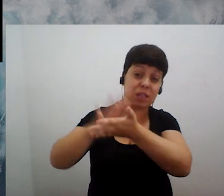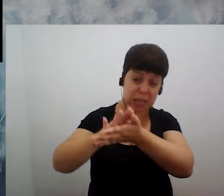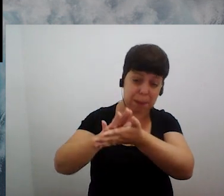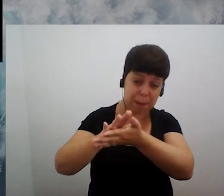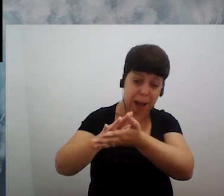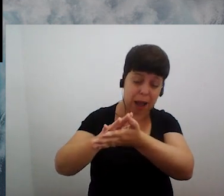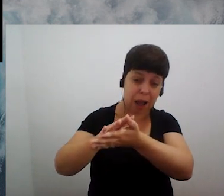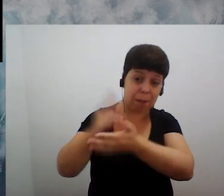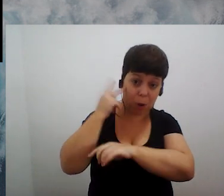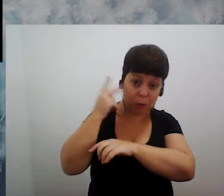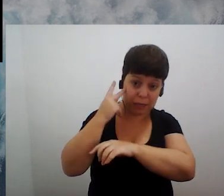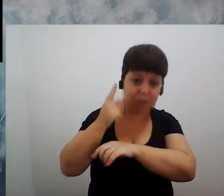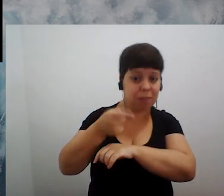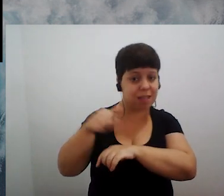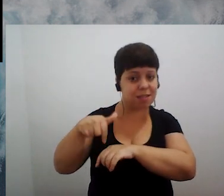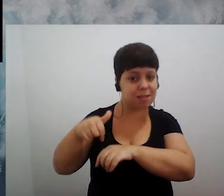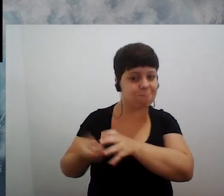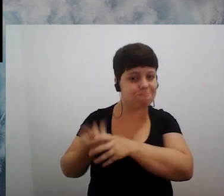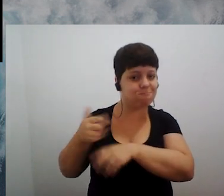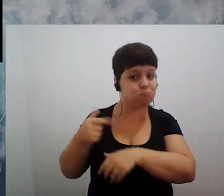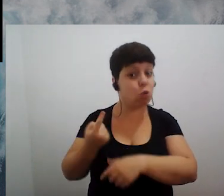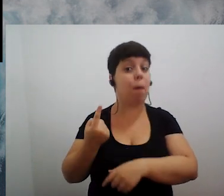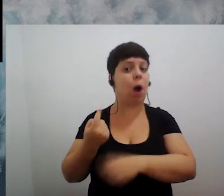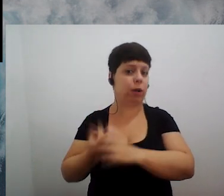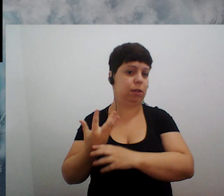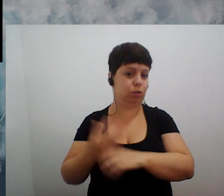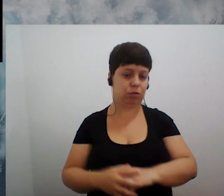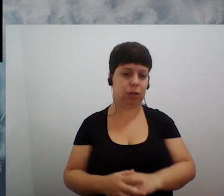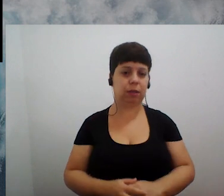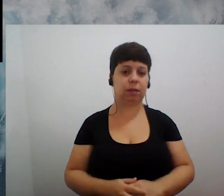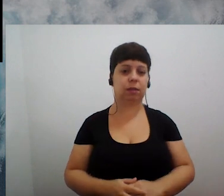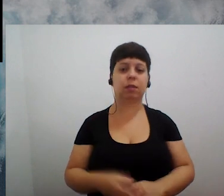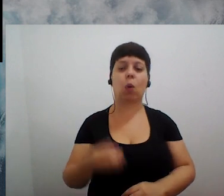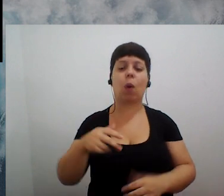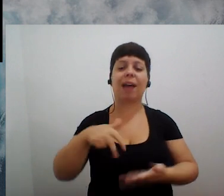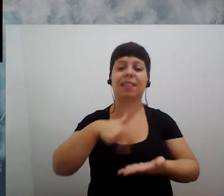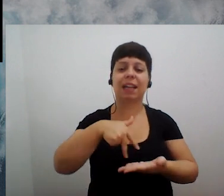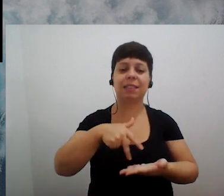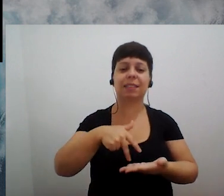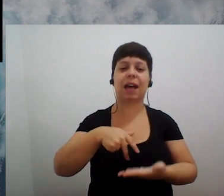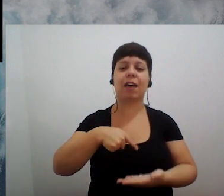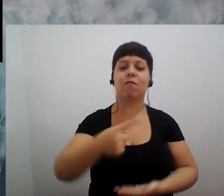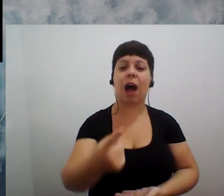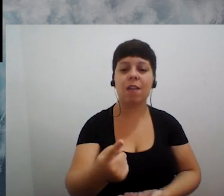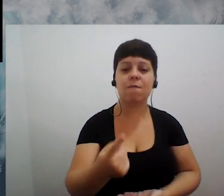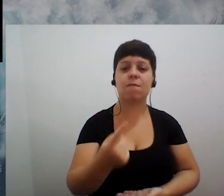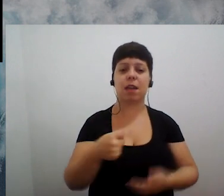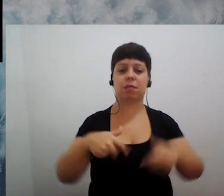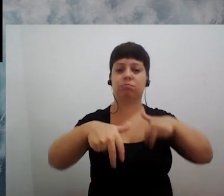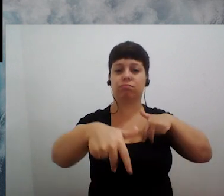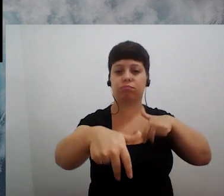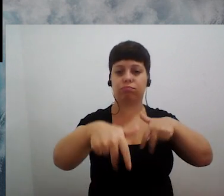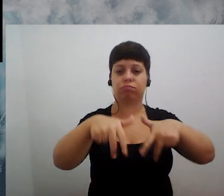cultura paulista, do samba paulista. E a dança do samba de bumbo, ela é em vai e vem, né? Uma